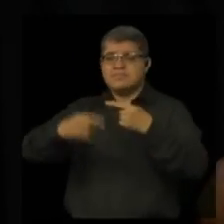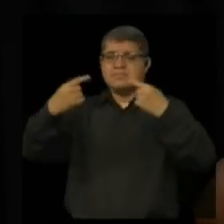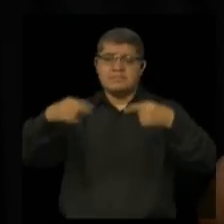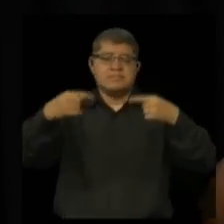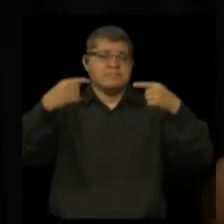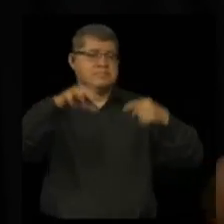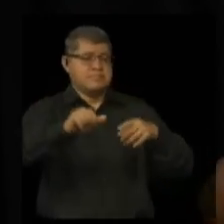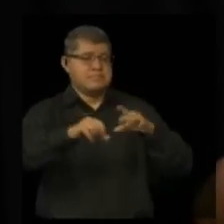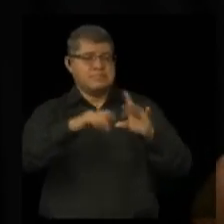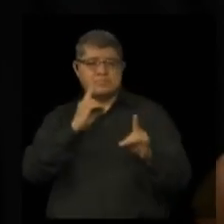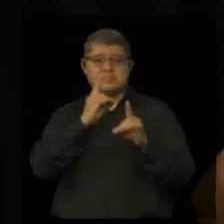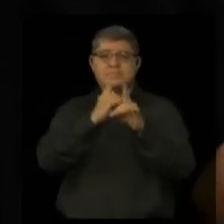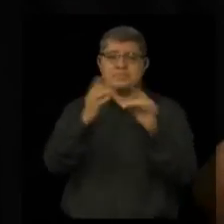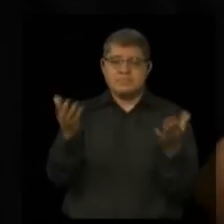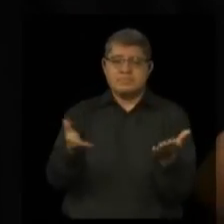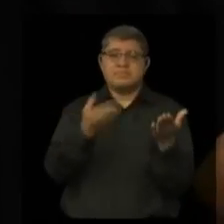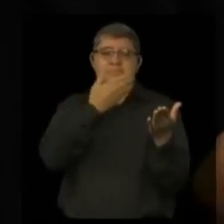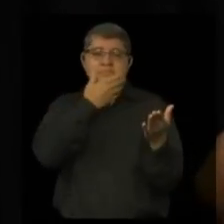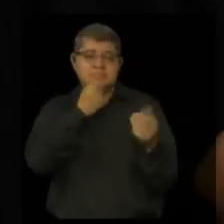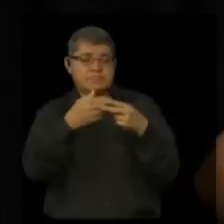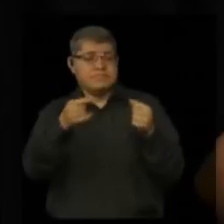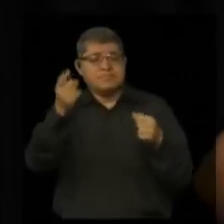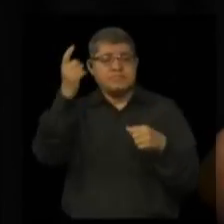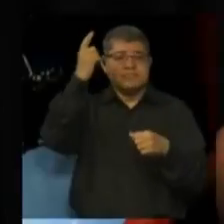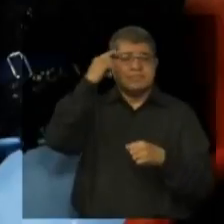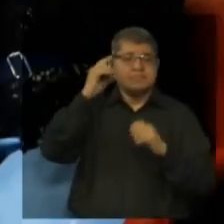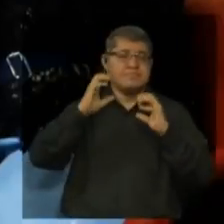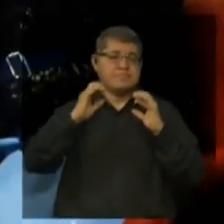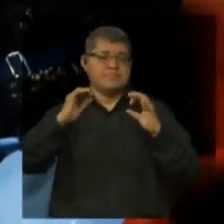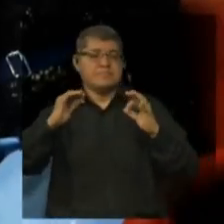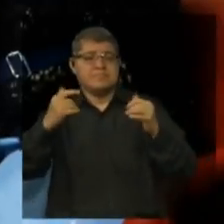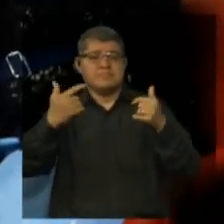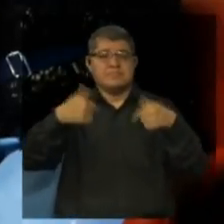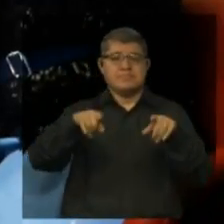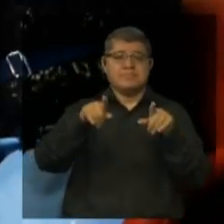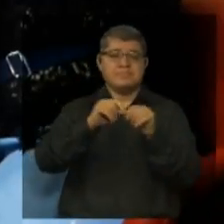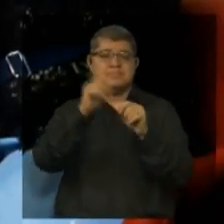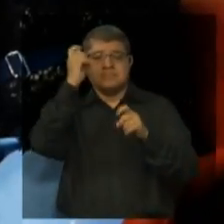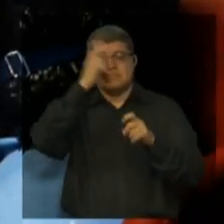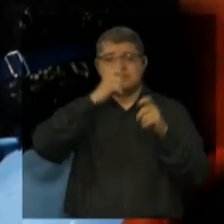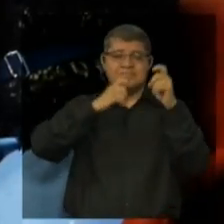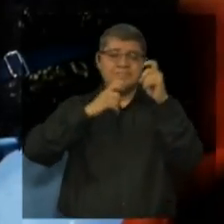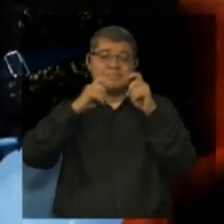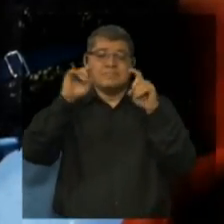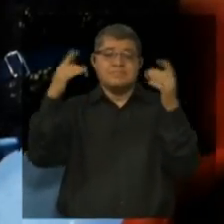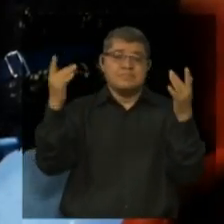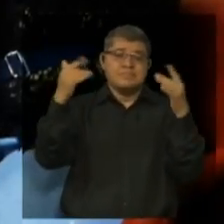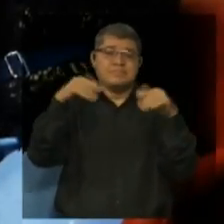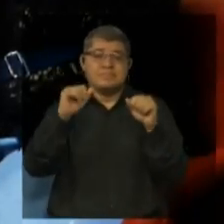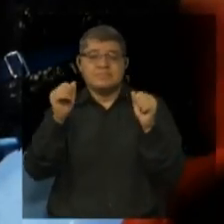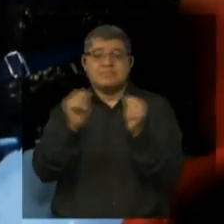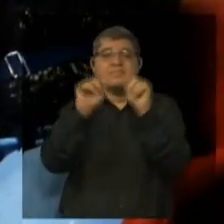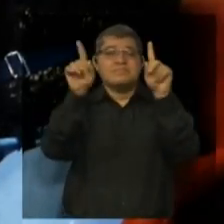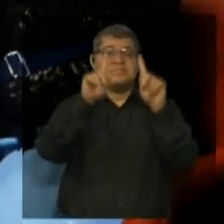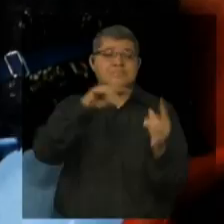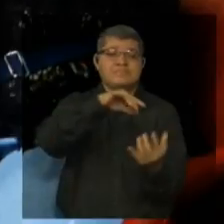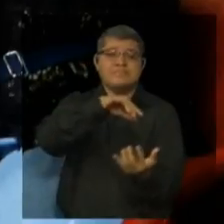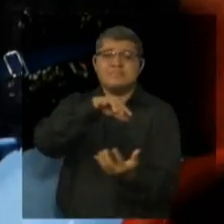terra. Agora os homens só pensam em guerras, não se preocupando com a paz